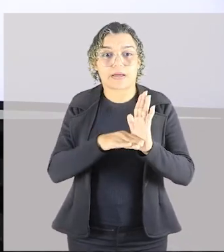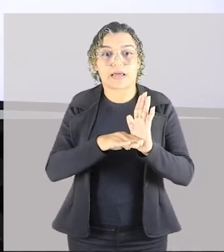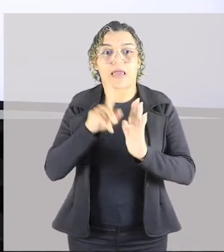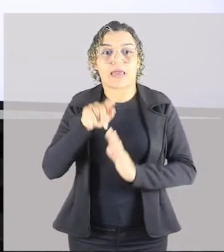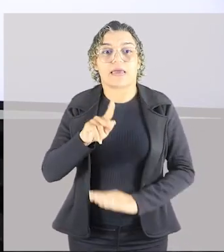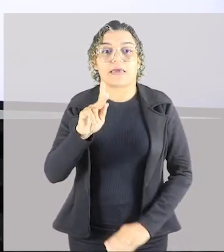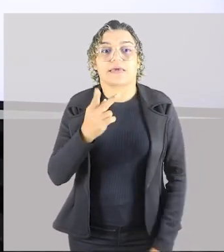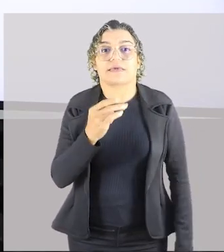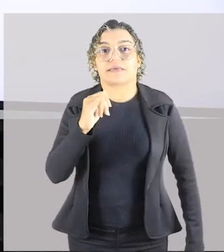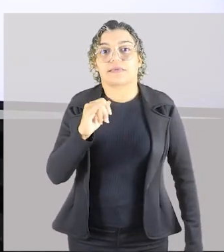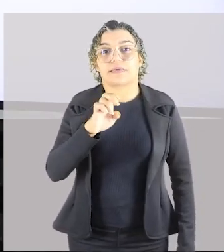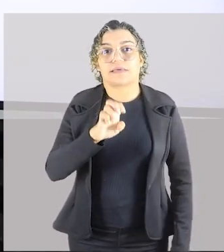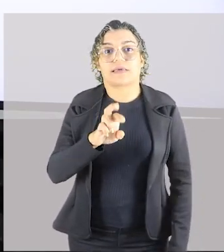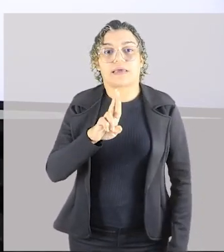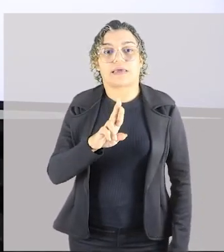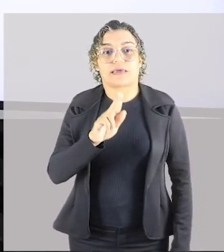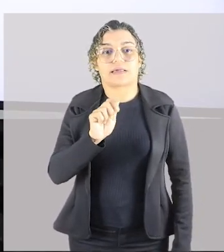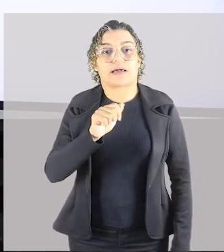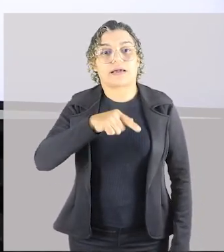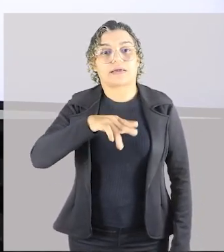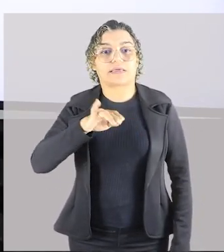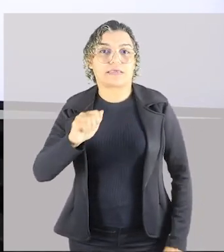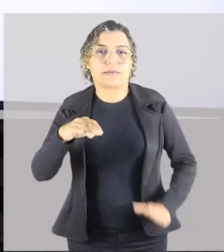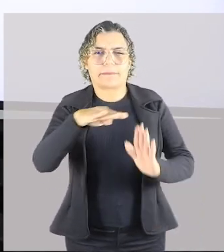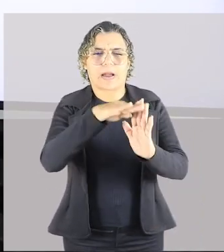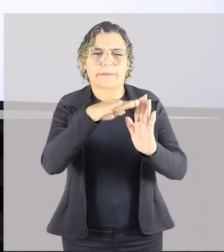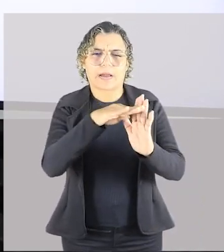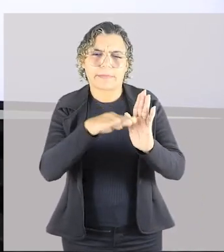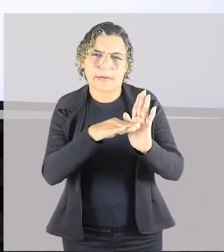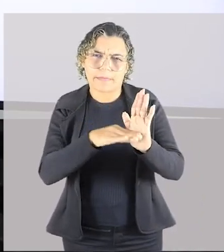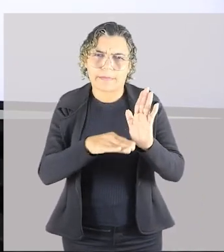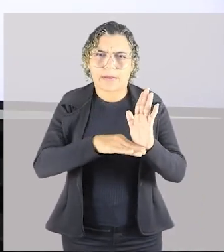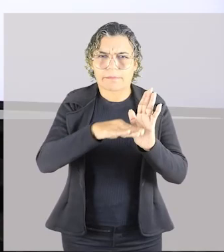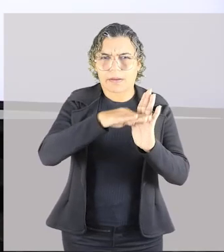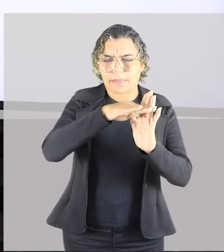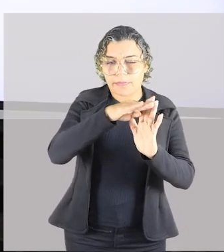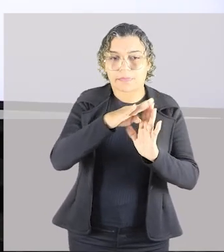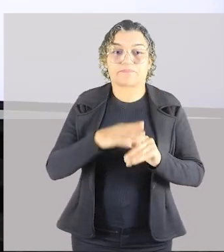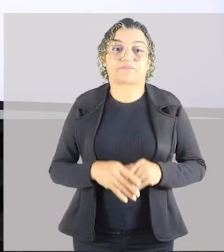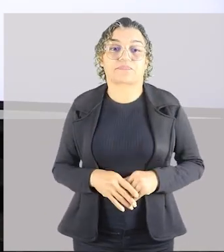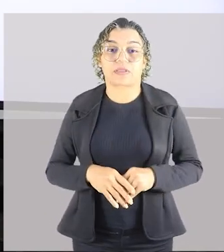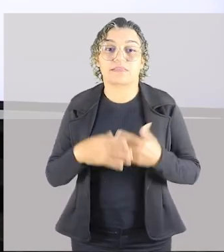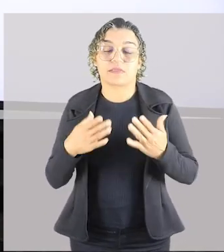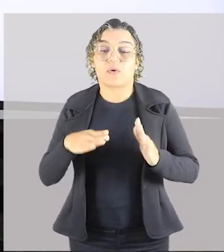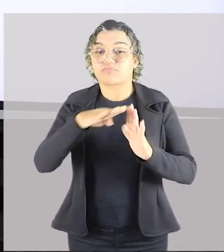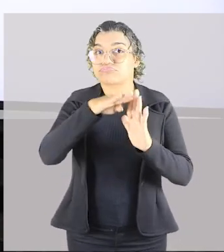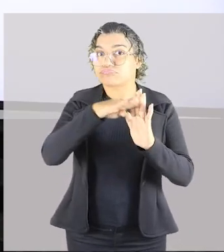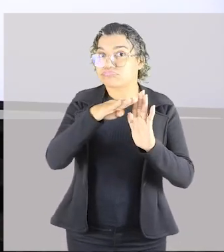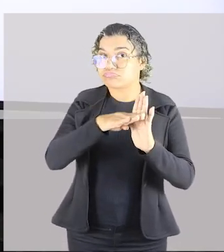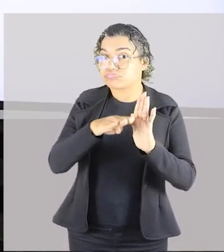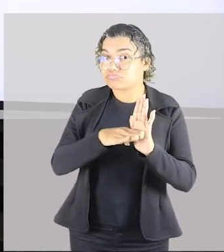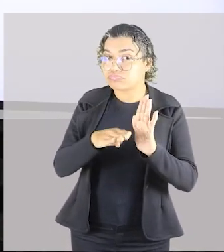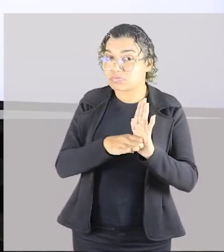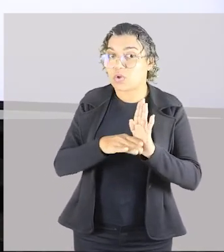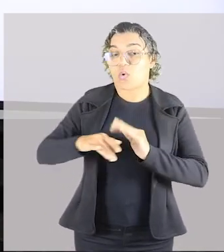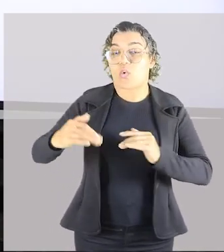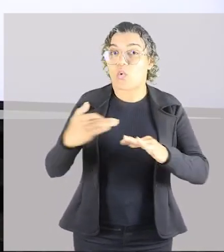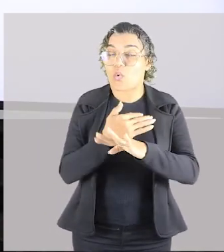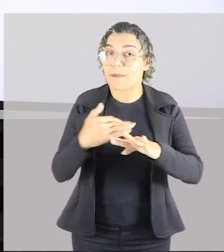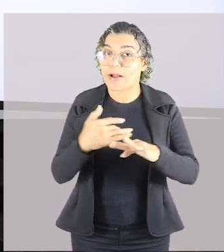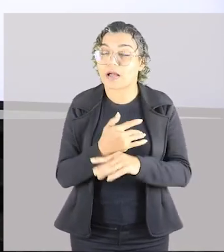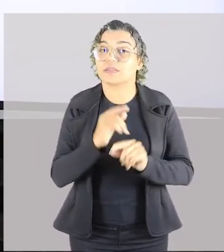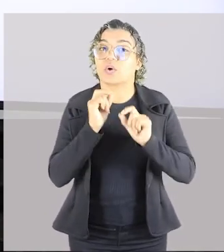como as cidades, o setor urbano pode se influenciar e influenciar a outros, tá? A hierarquia urbana, de maneira prática, ela